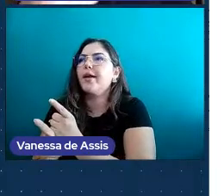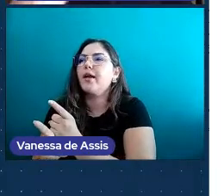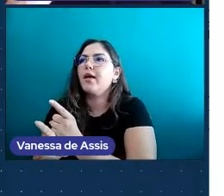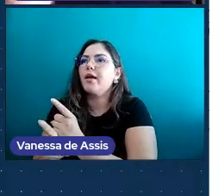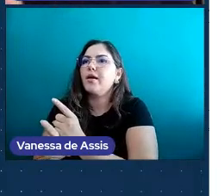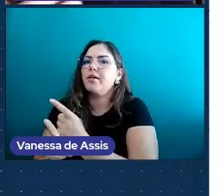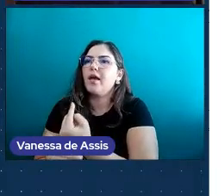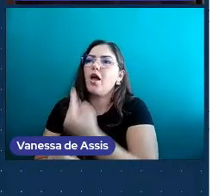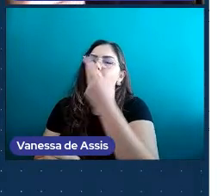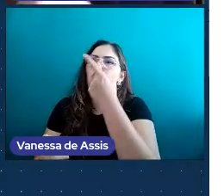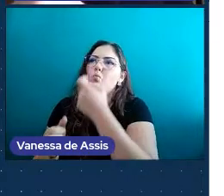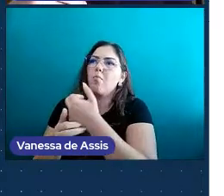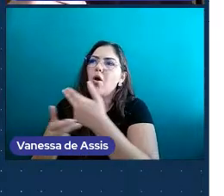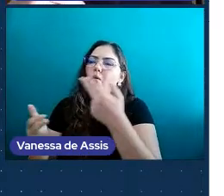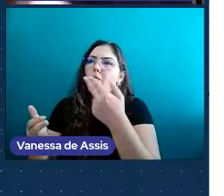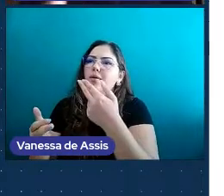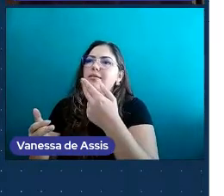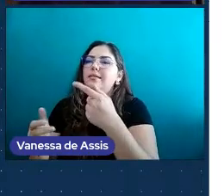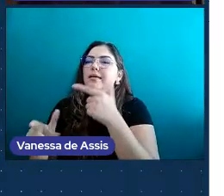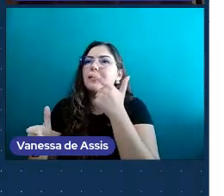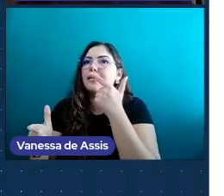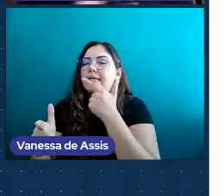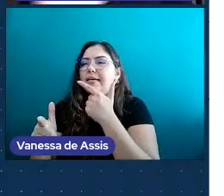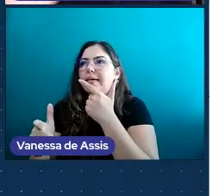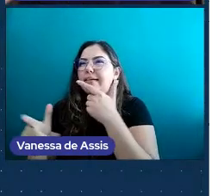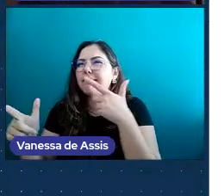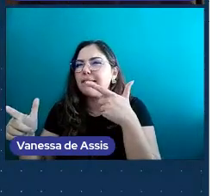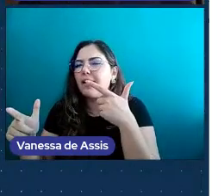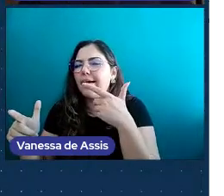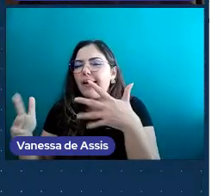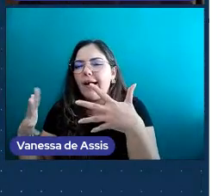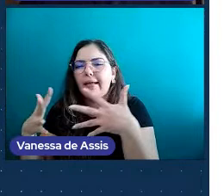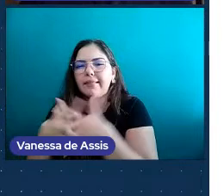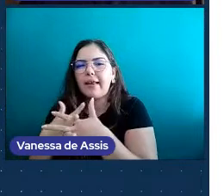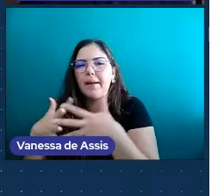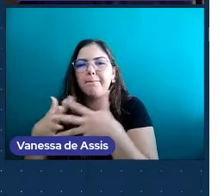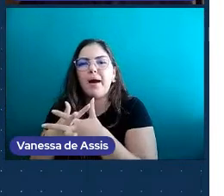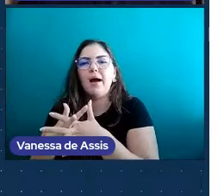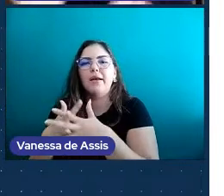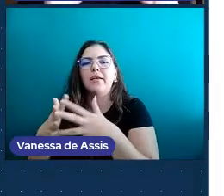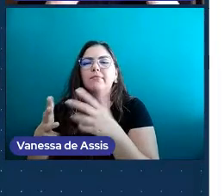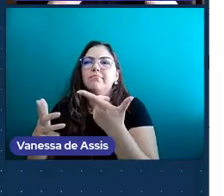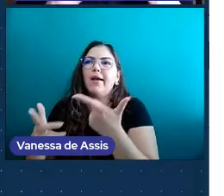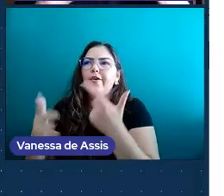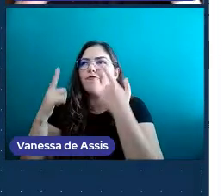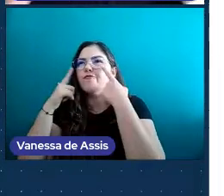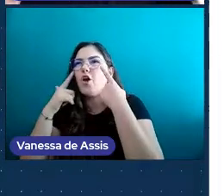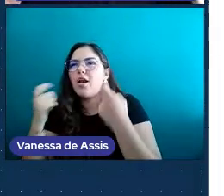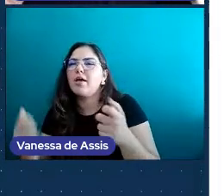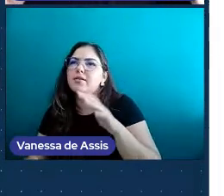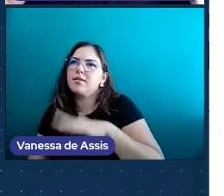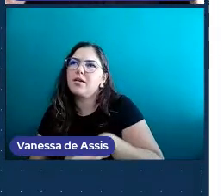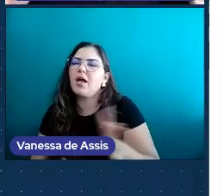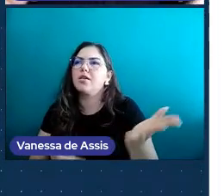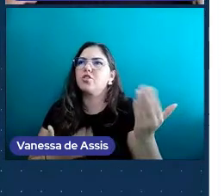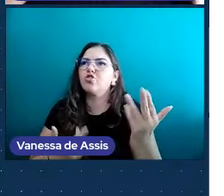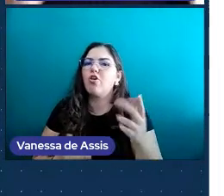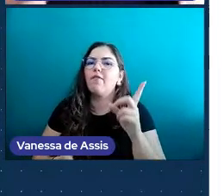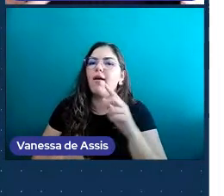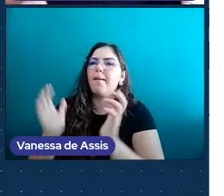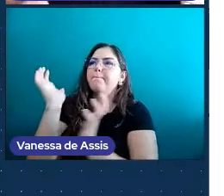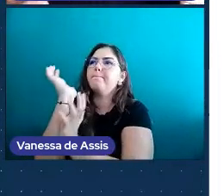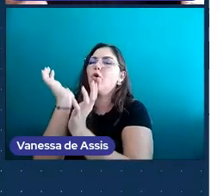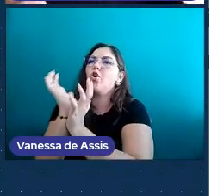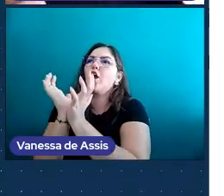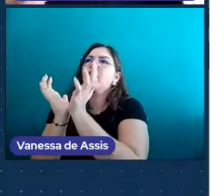coisas que atrapalha a notificação de casos de violência é a extrema burocratização disso, eu tenho que pegar uma fala de um participante ou